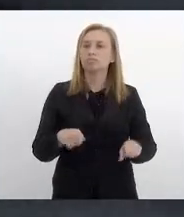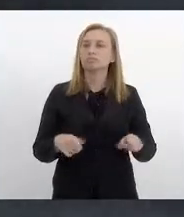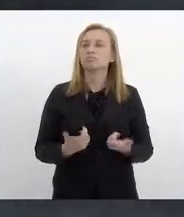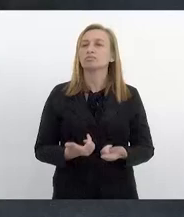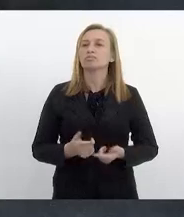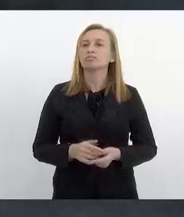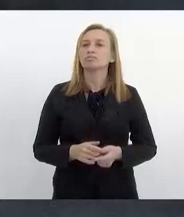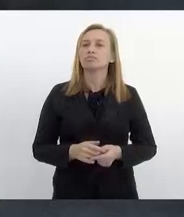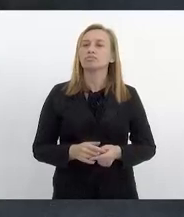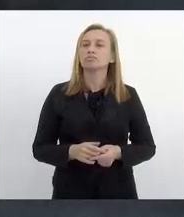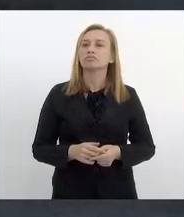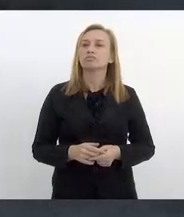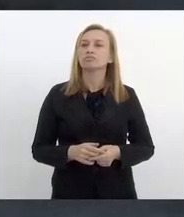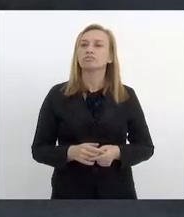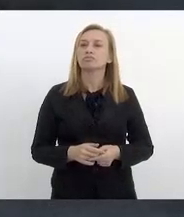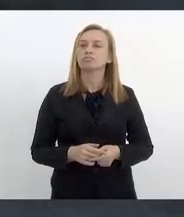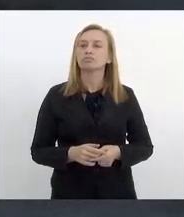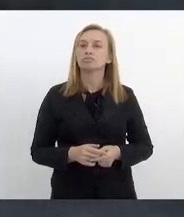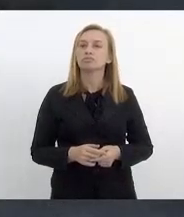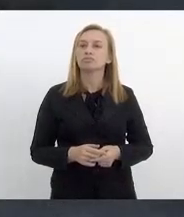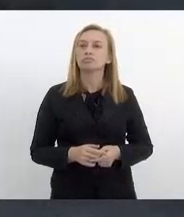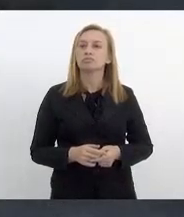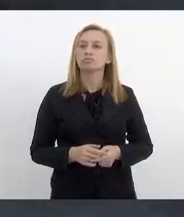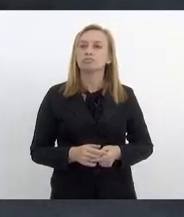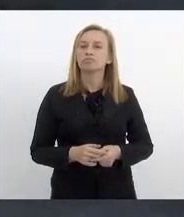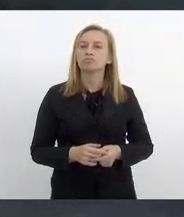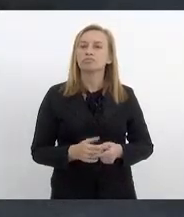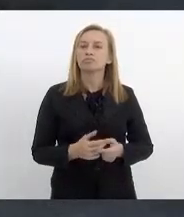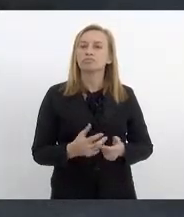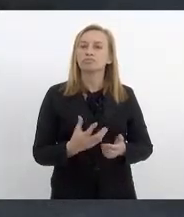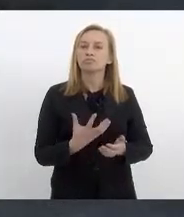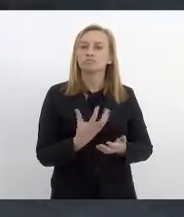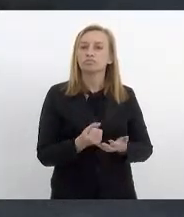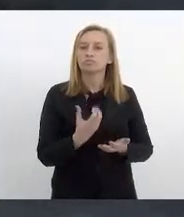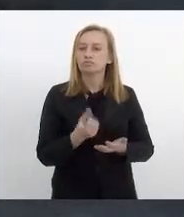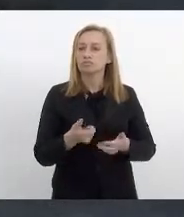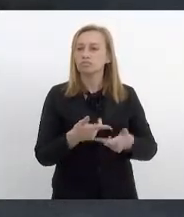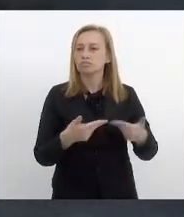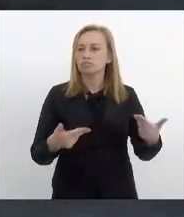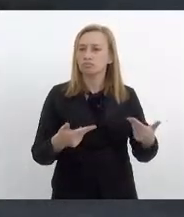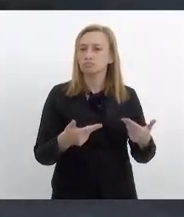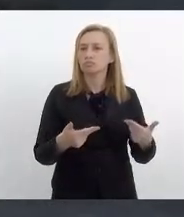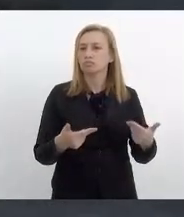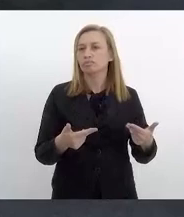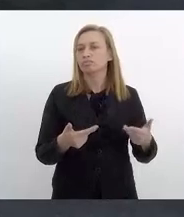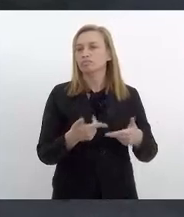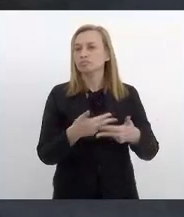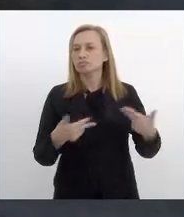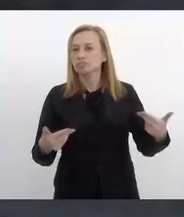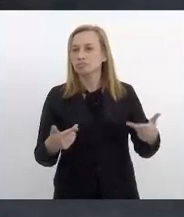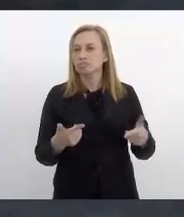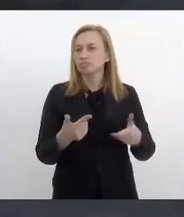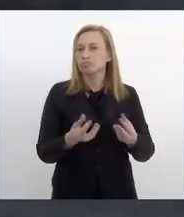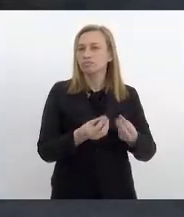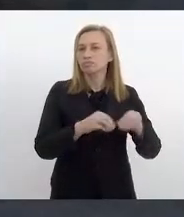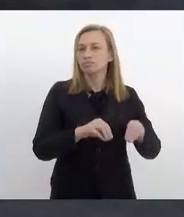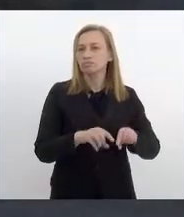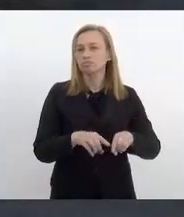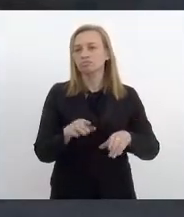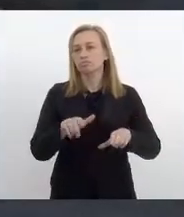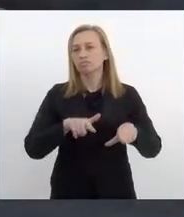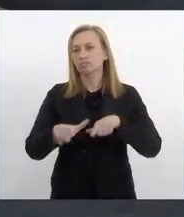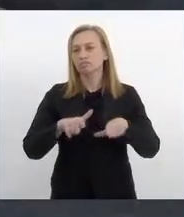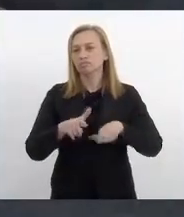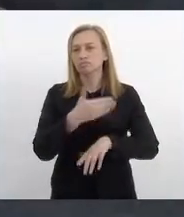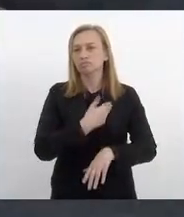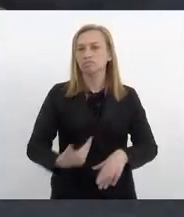submeter a uma série de imposições que vão desmontar os serviços públicos, como também de